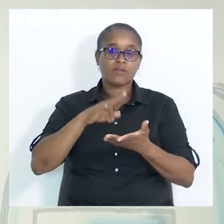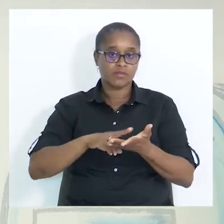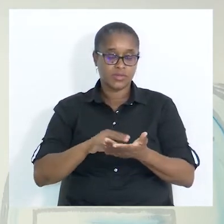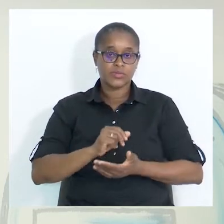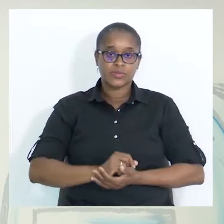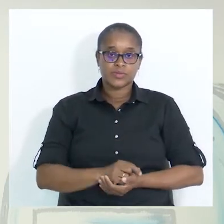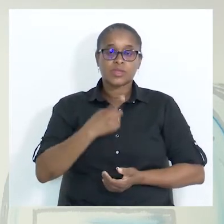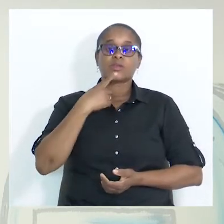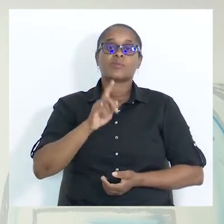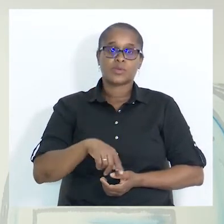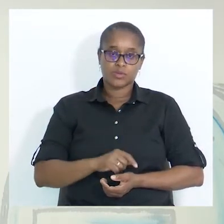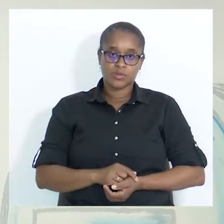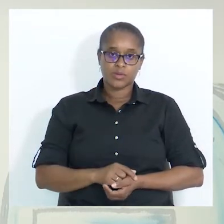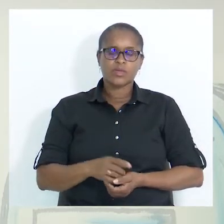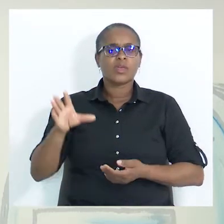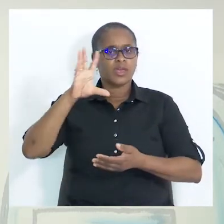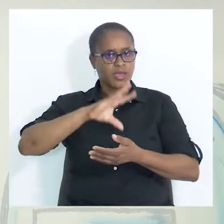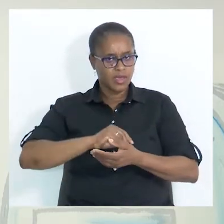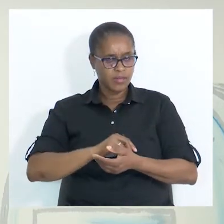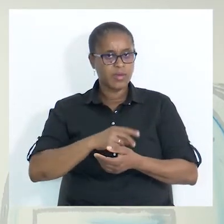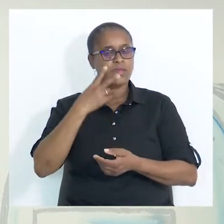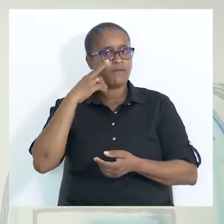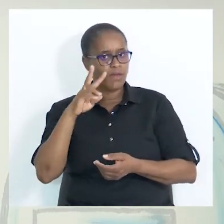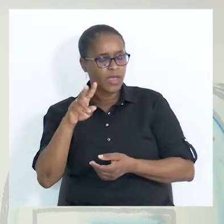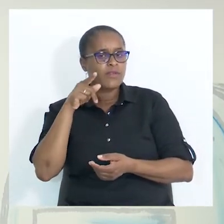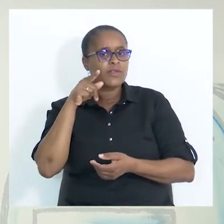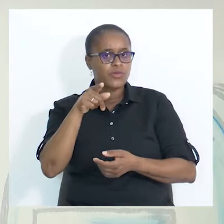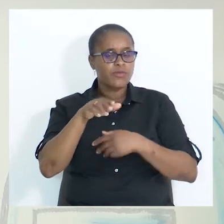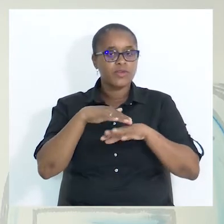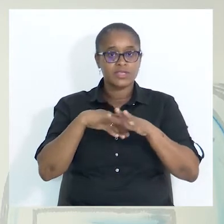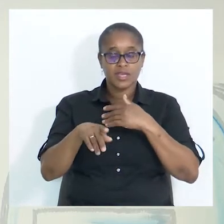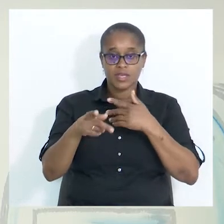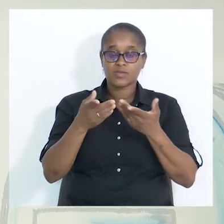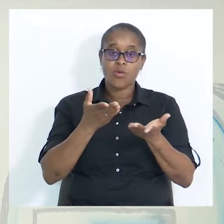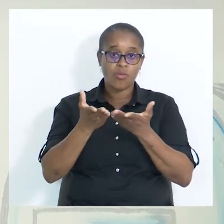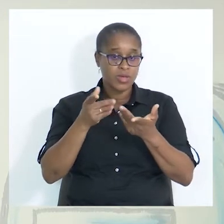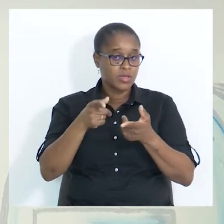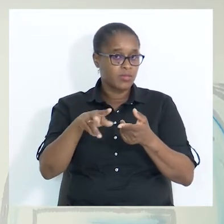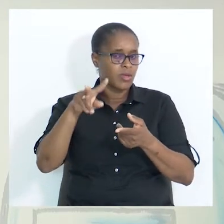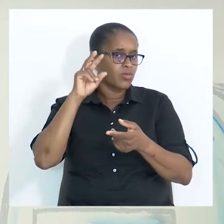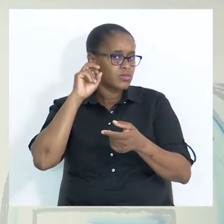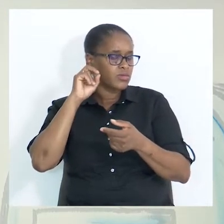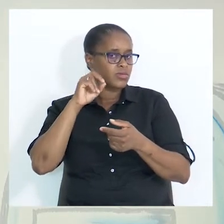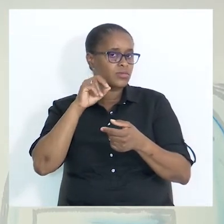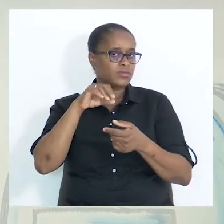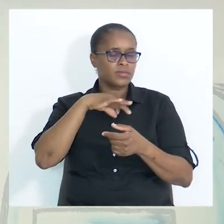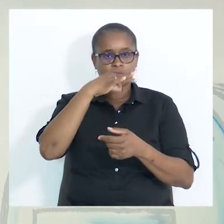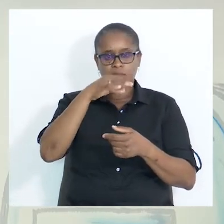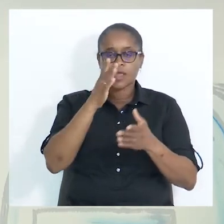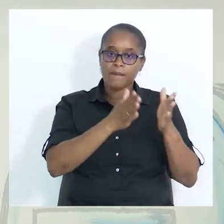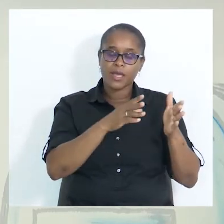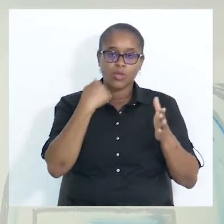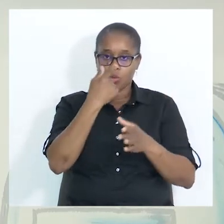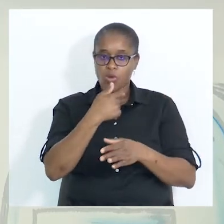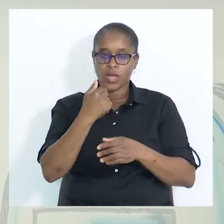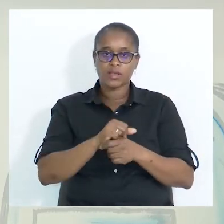alterações. Repito, é mais viável tu fazeres essa distinção pela audição, na parte